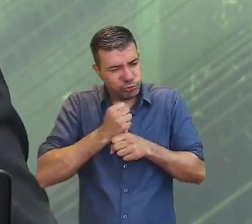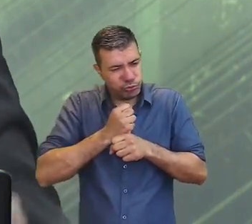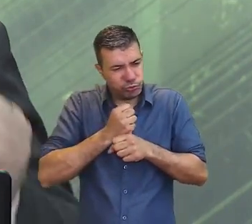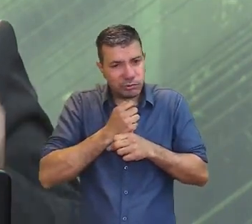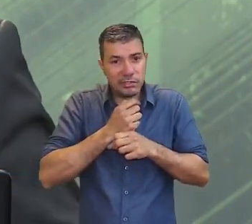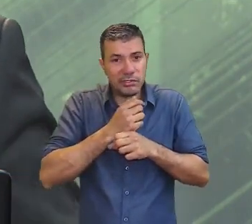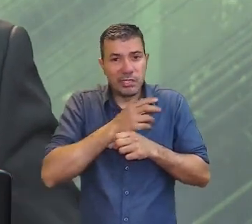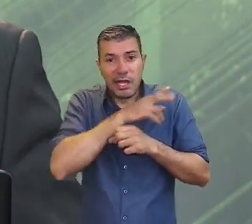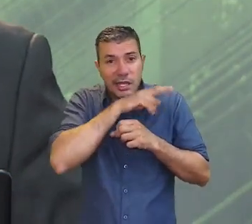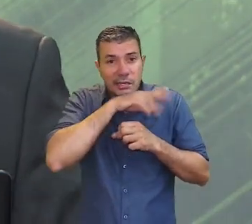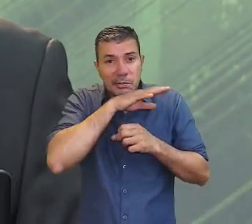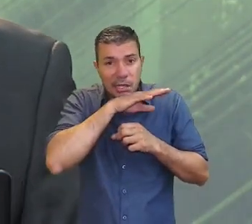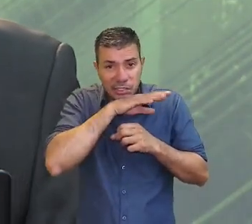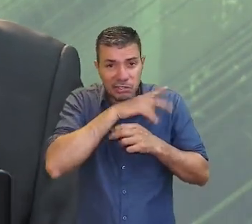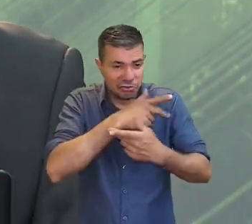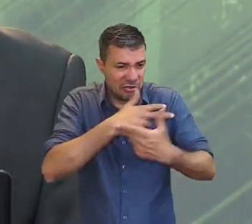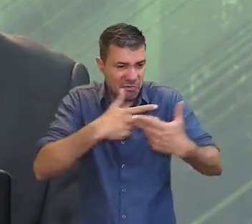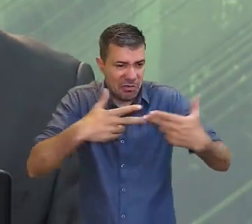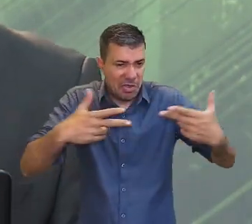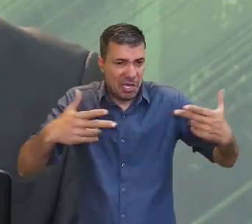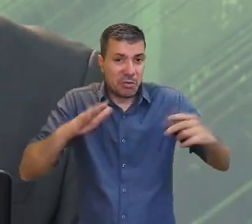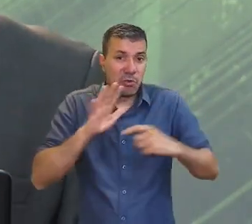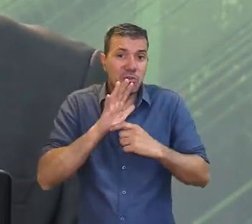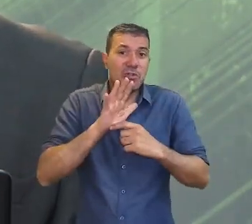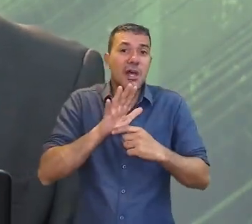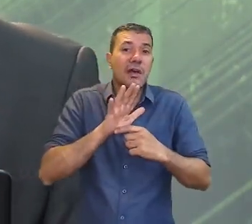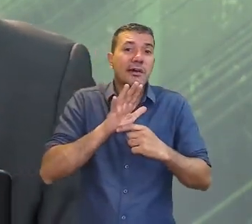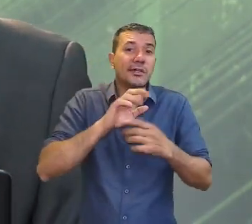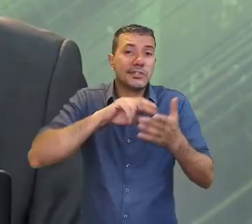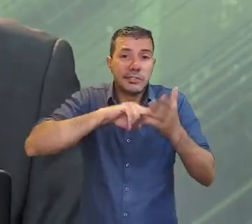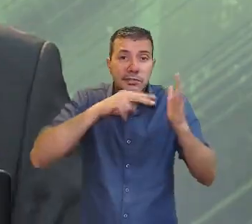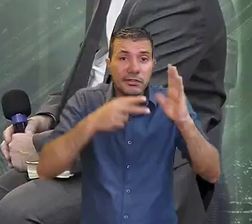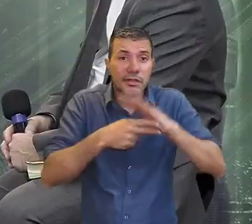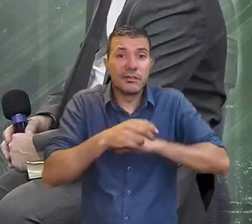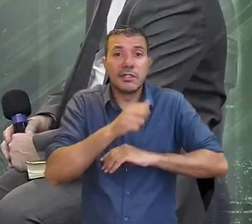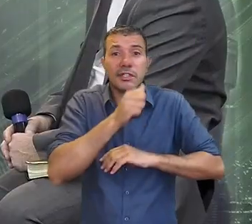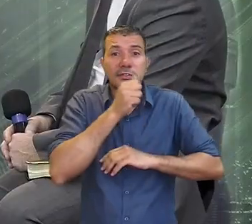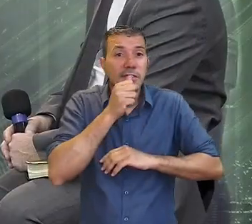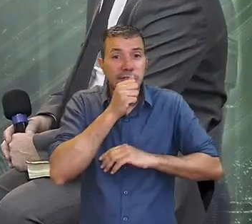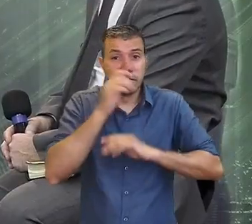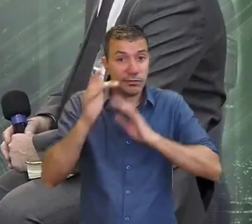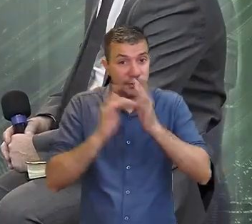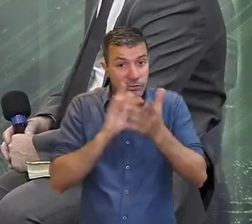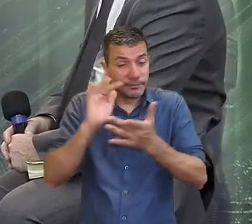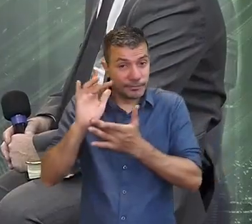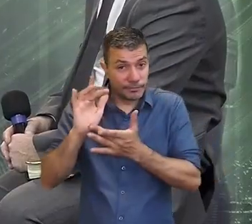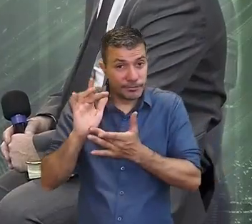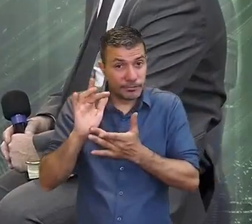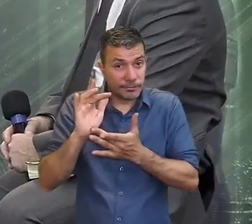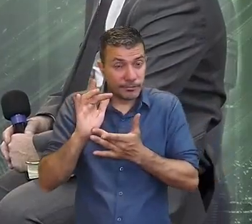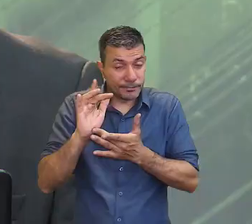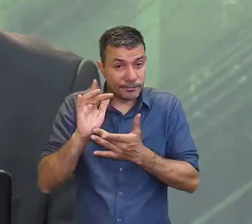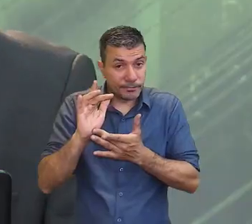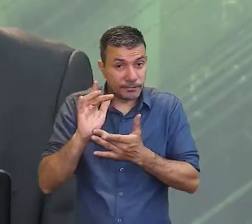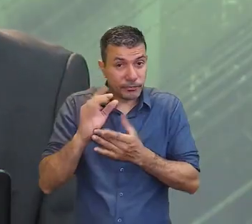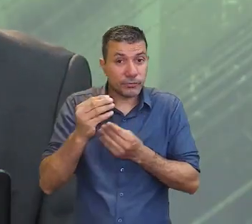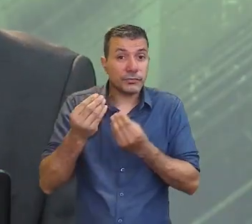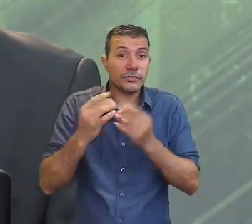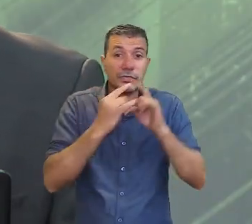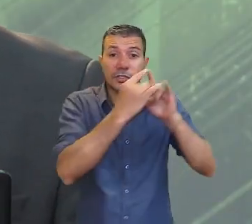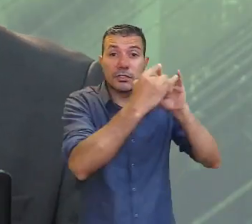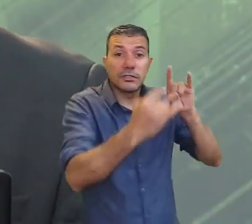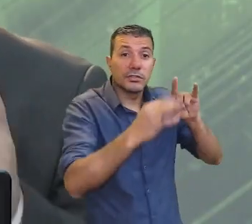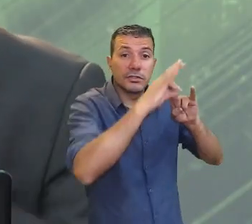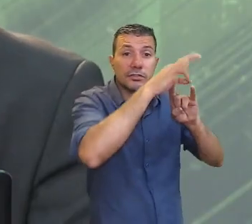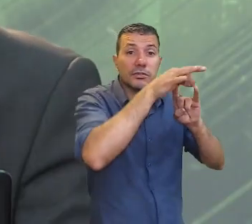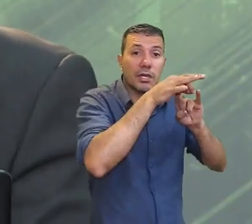milhares de animais representavam o sacrifício de Cristo. Mas eu quero fazer uma pergunta importante para você. O que aconteceu com o santuário